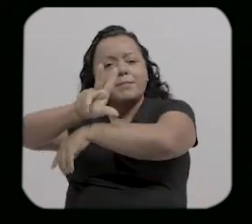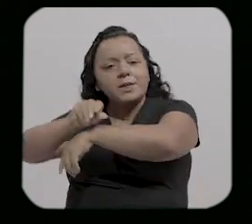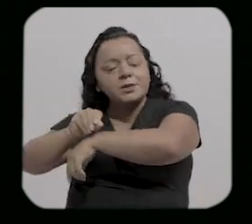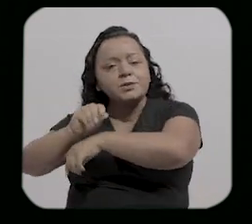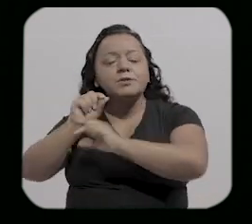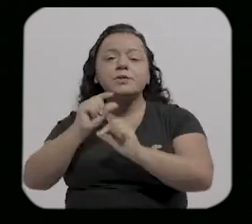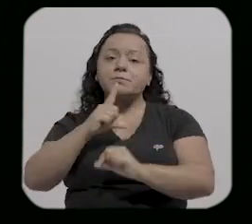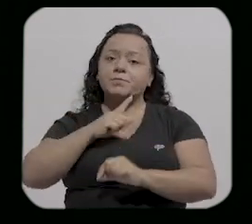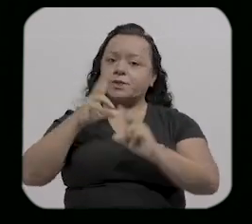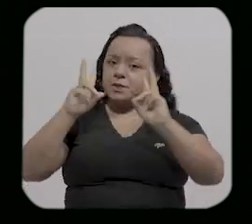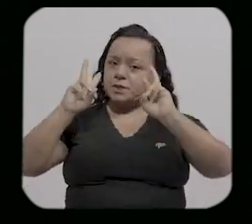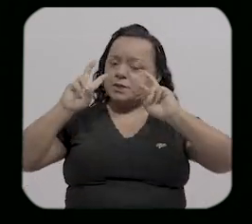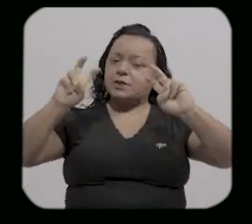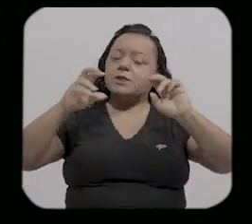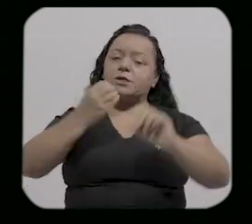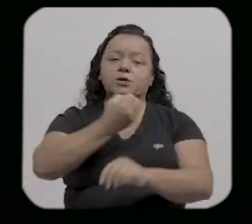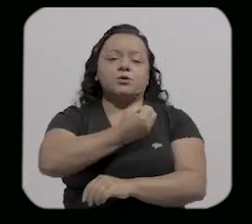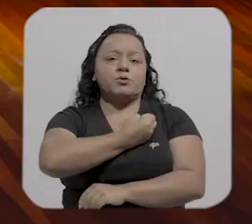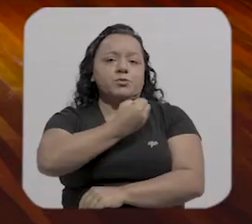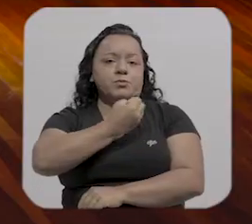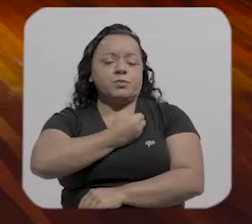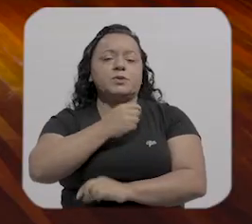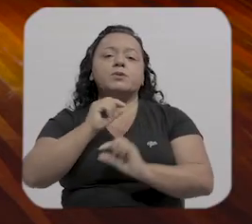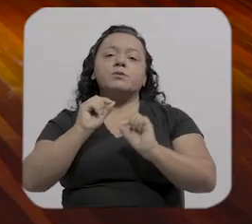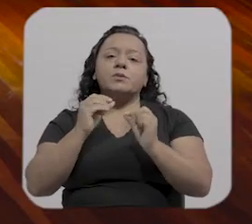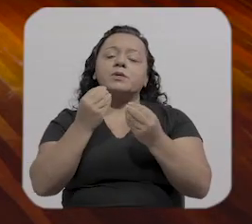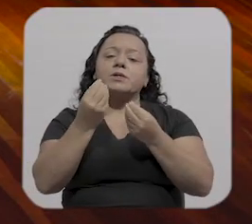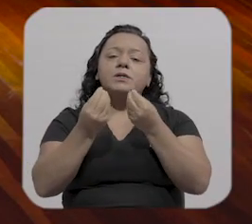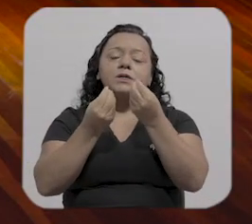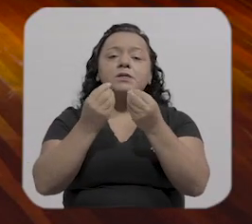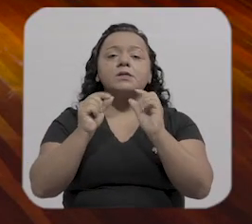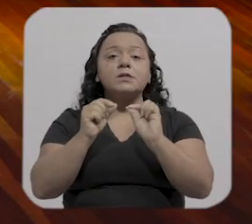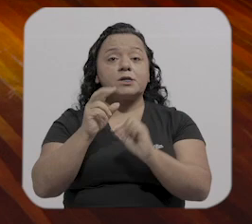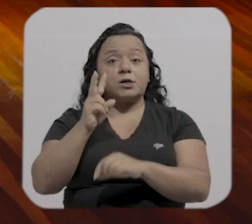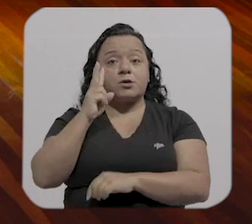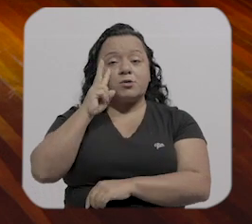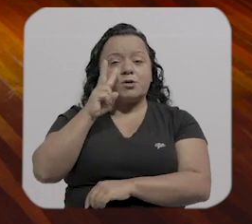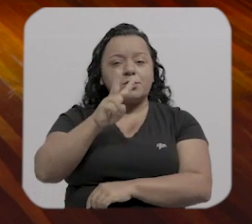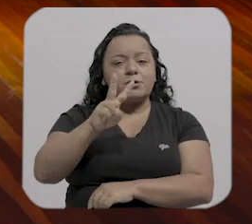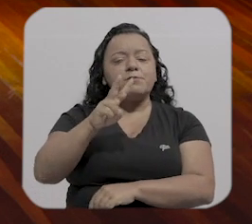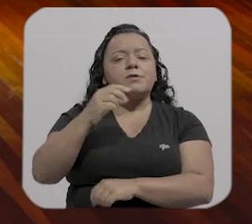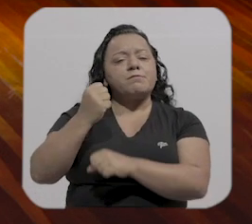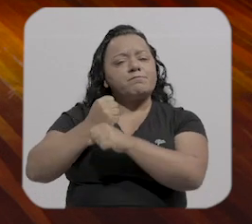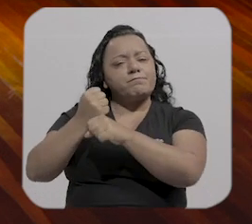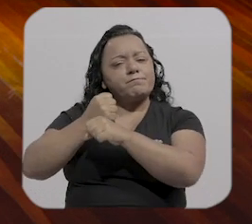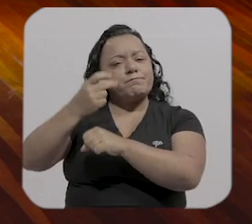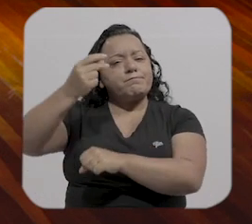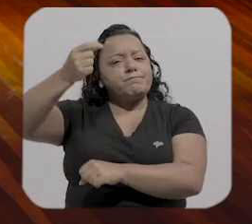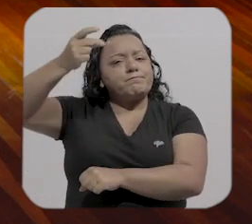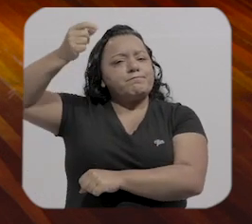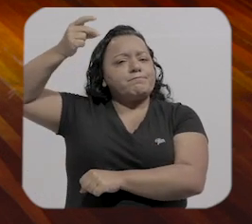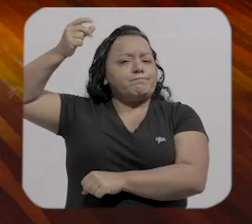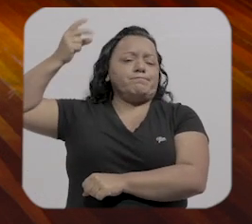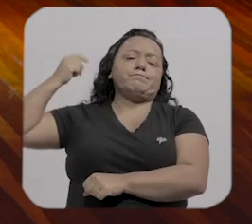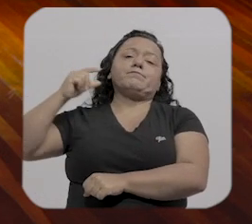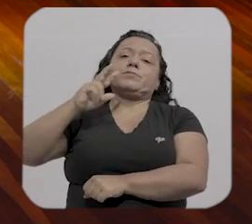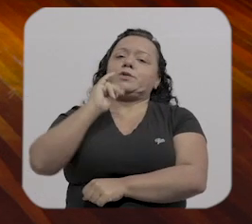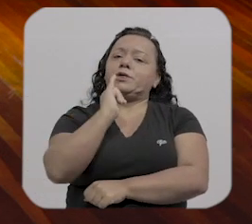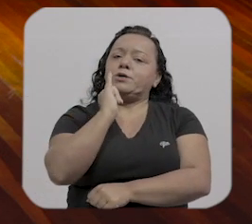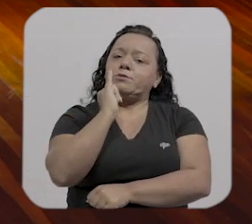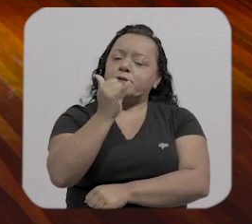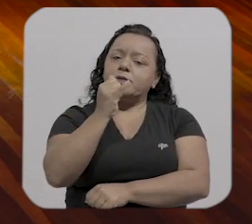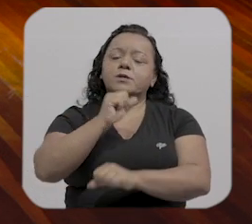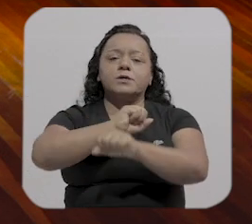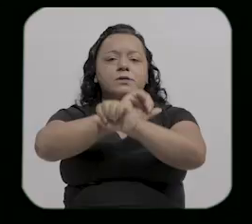gente percebe que tem um número muito crescente, né, Luiz, hoje, mas esse teu olhar já vem de anos atrás, né? Como